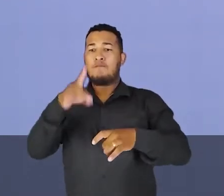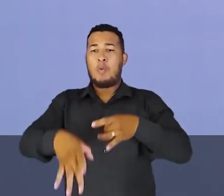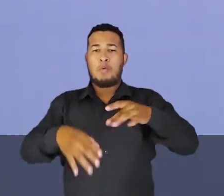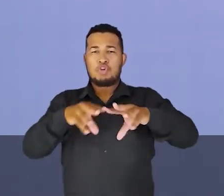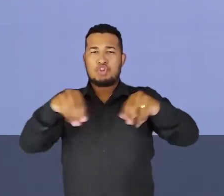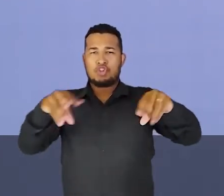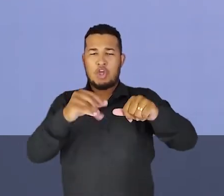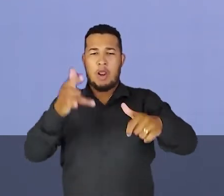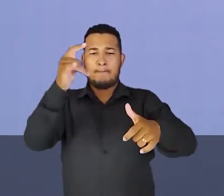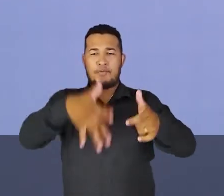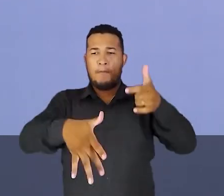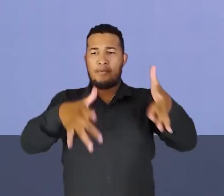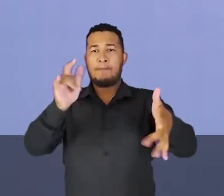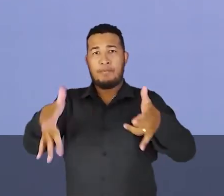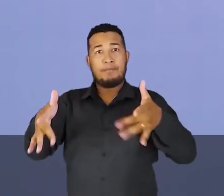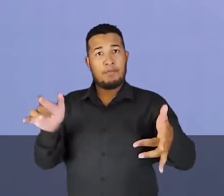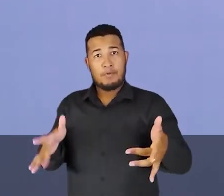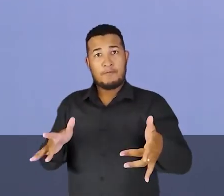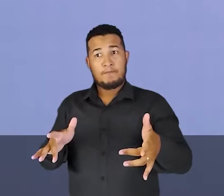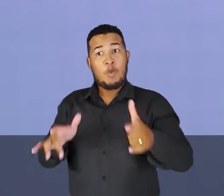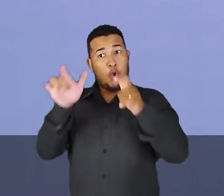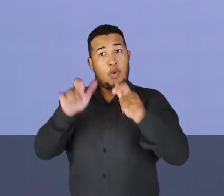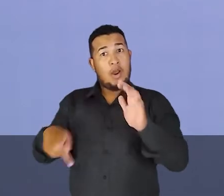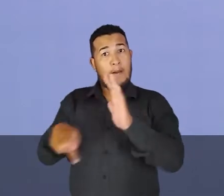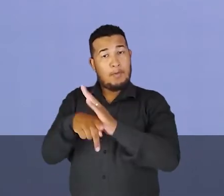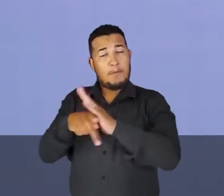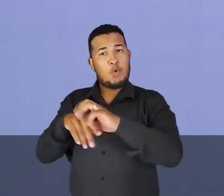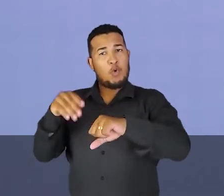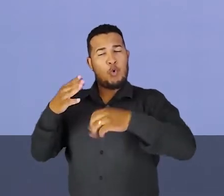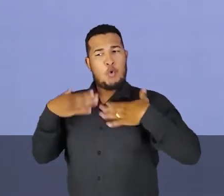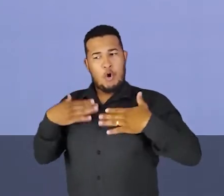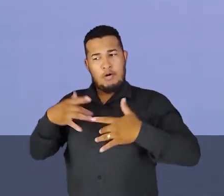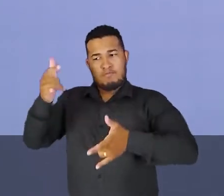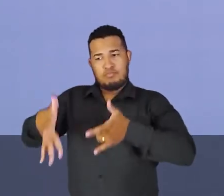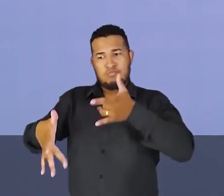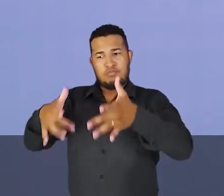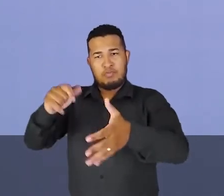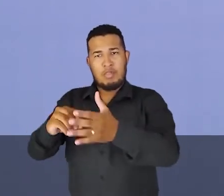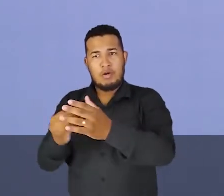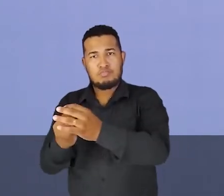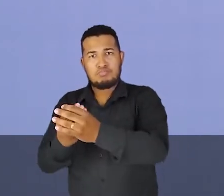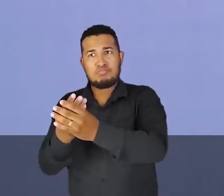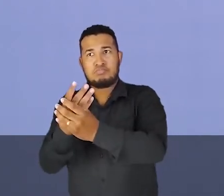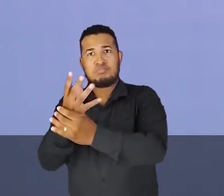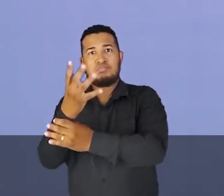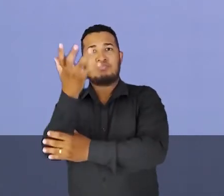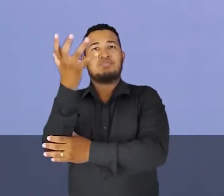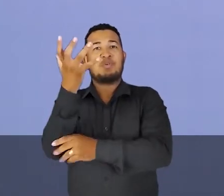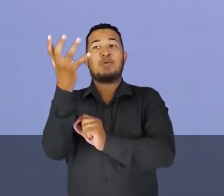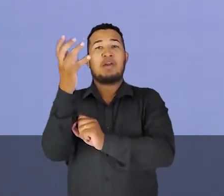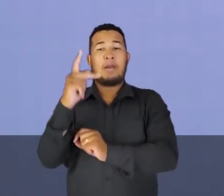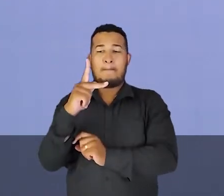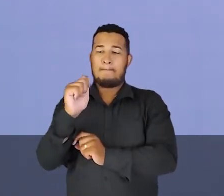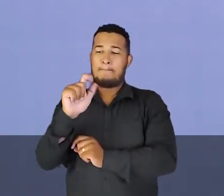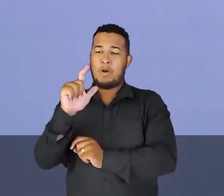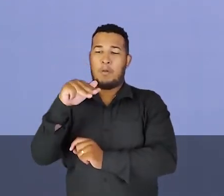Nesses locais onde o corpo desse ser mágico foi enterrado, nasceram palmeiras. E